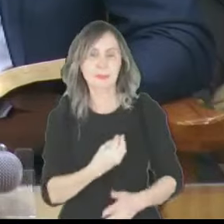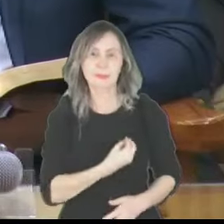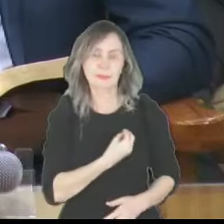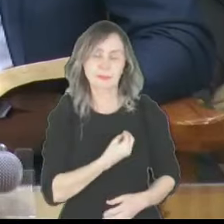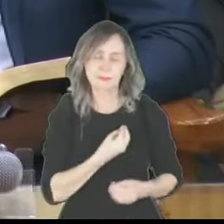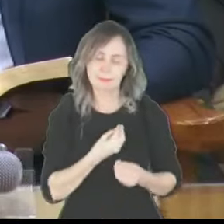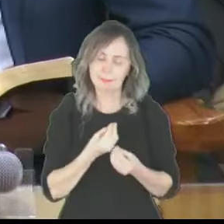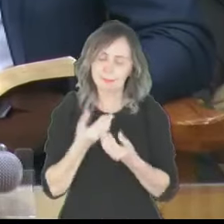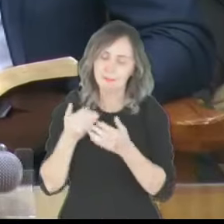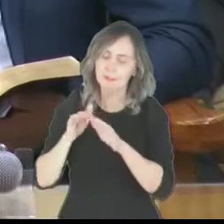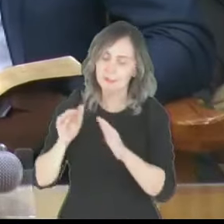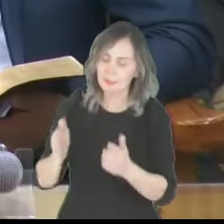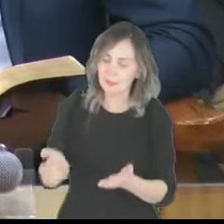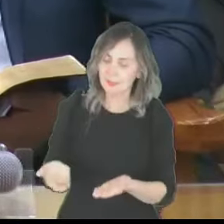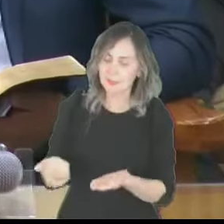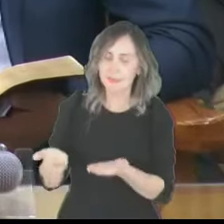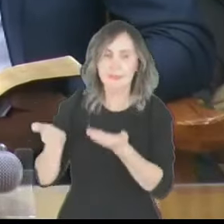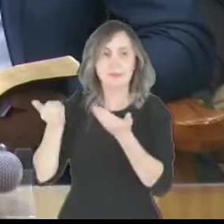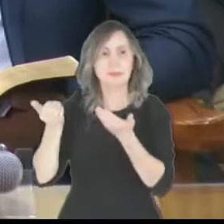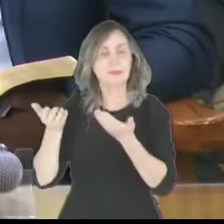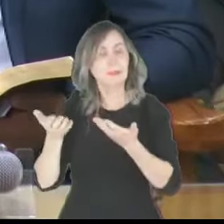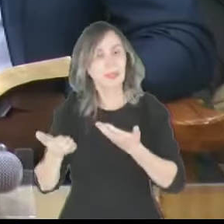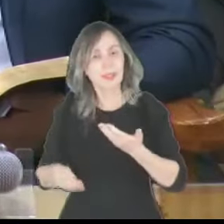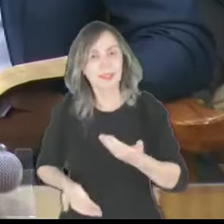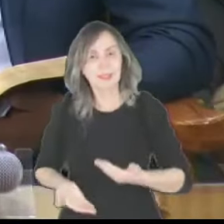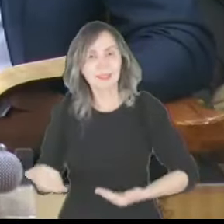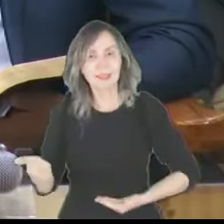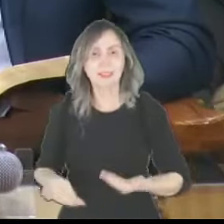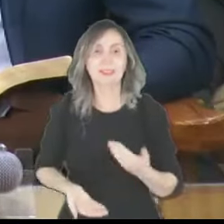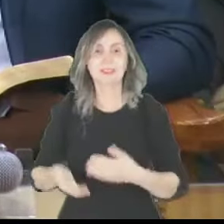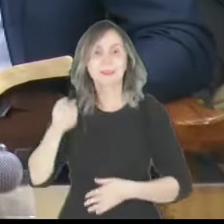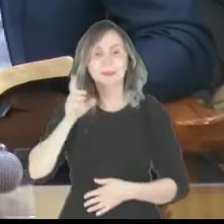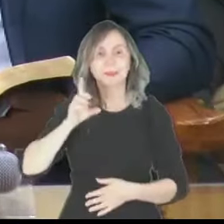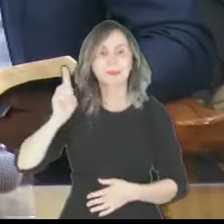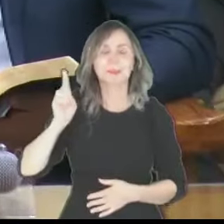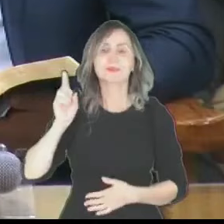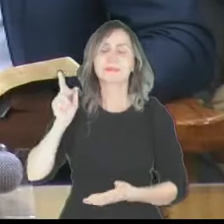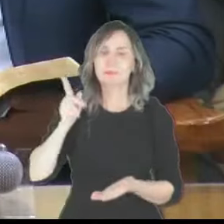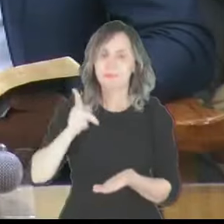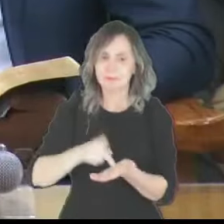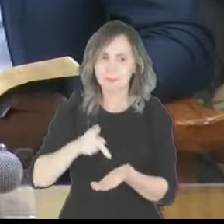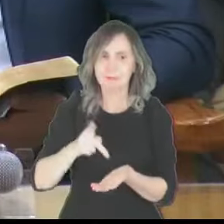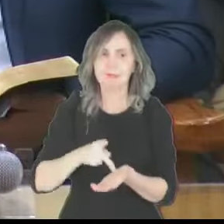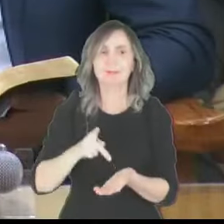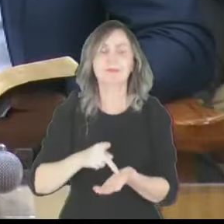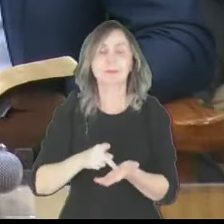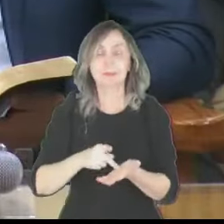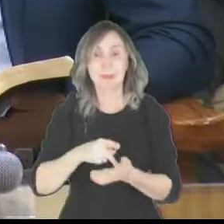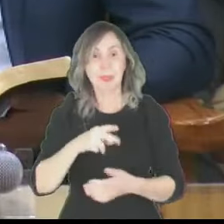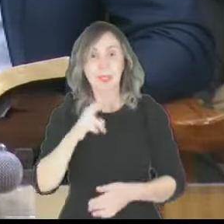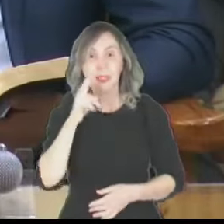crentes racionais são crentes que servem a Deus em Espírito, em verdade, crentes racionais são crentes guiados pelo